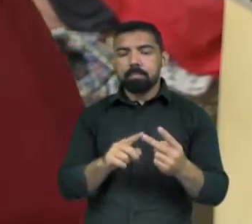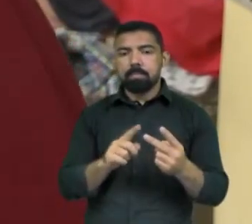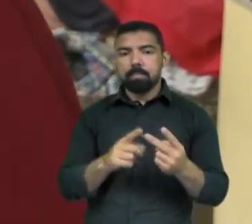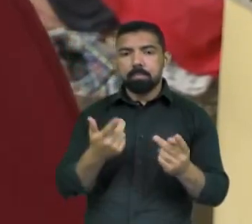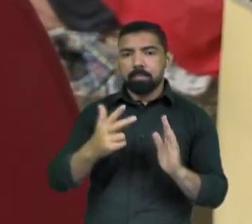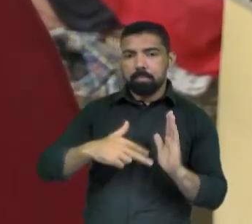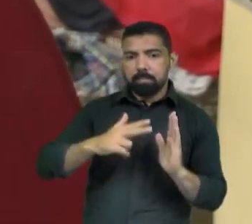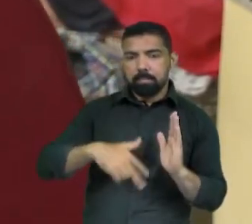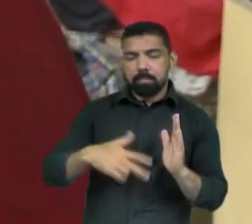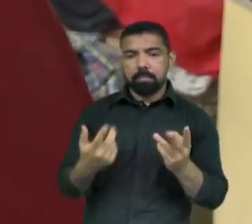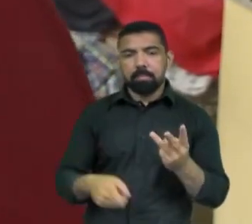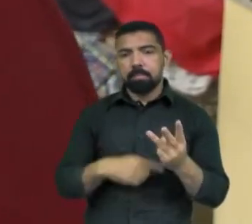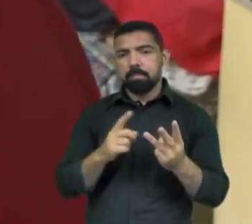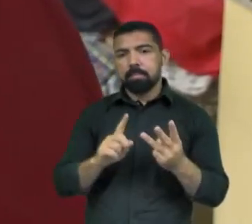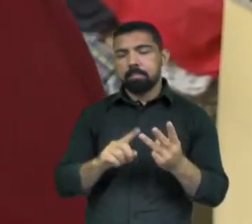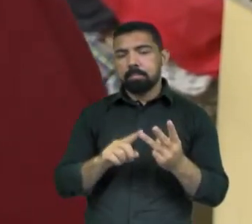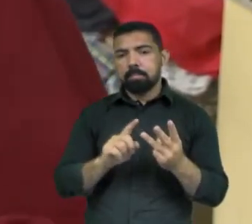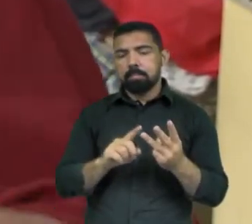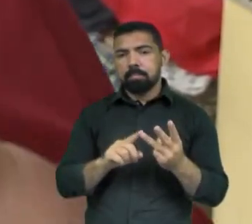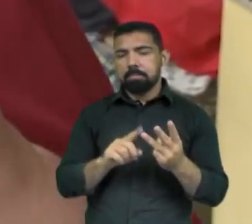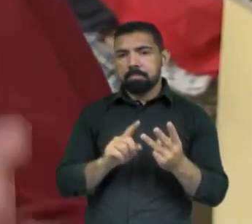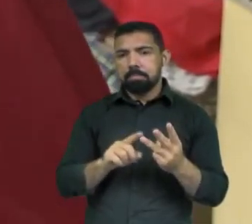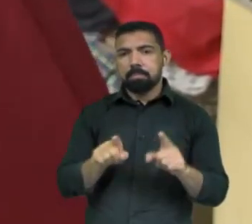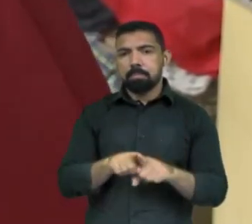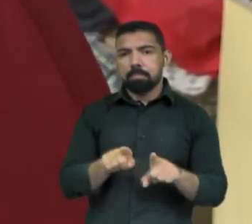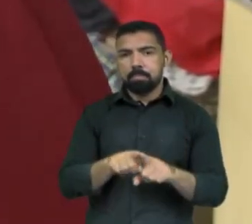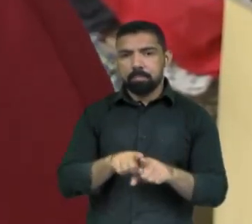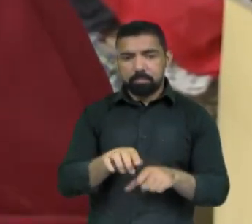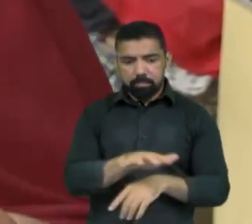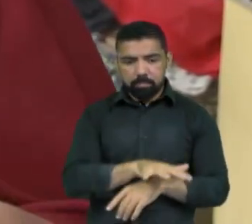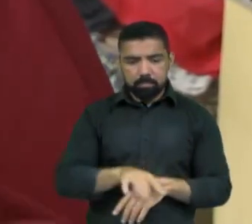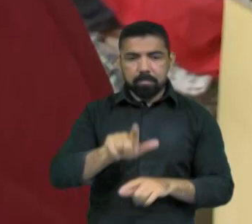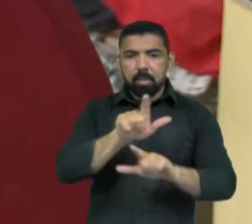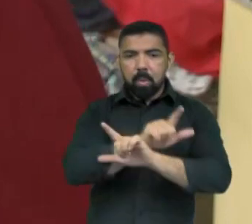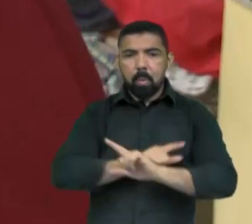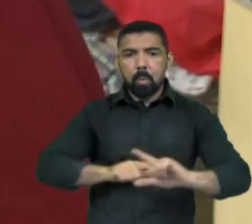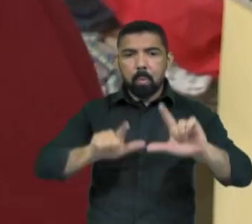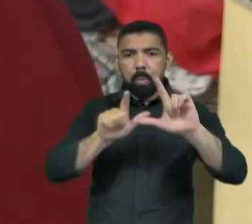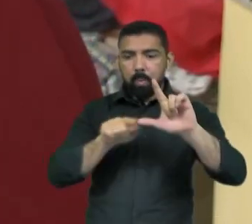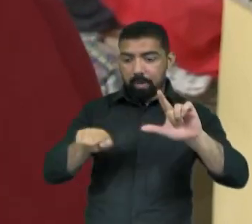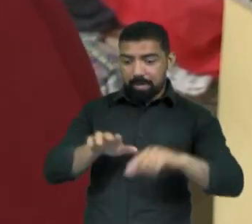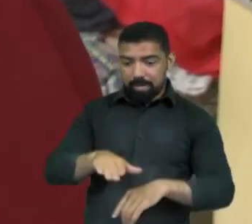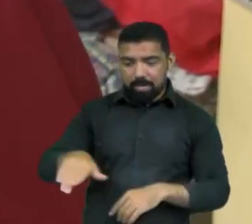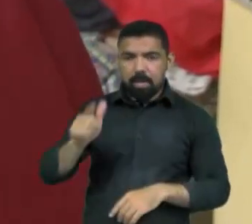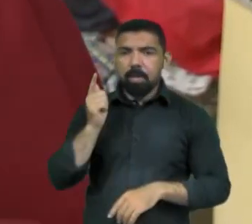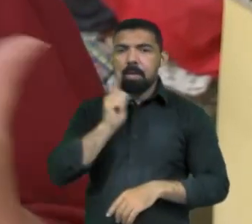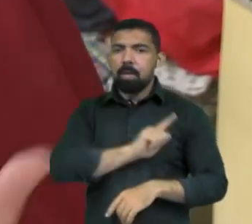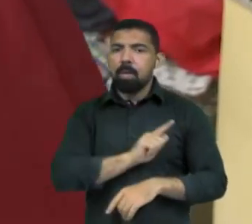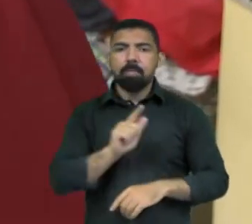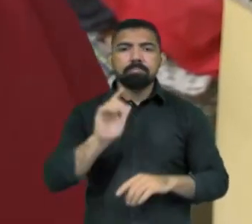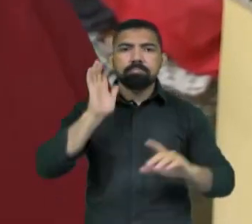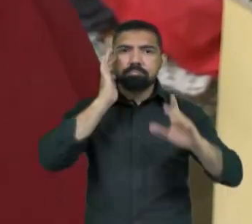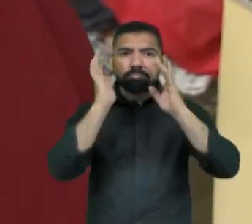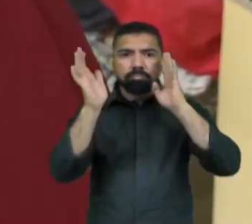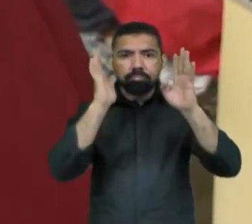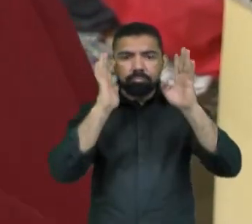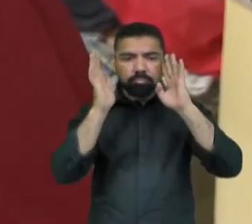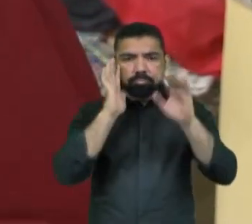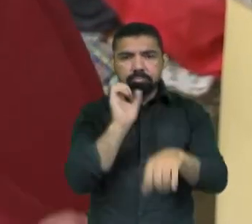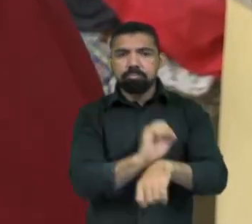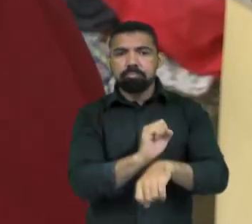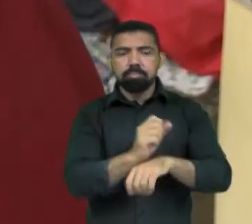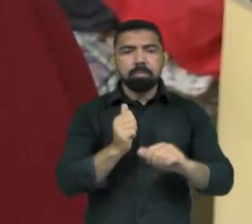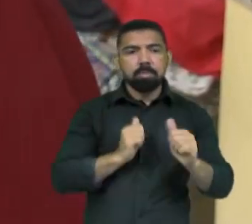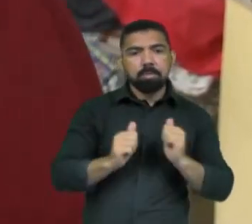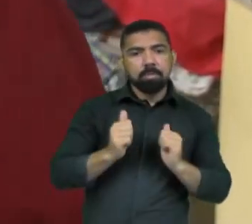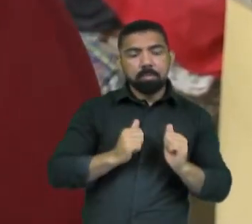leitura, passando pela parte de espaços lúdicos para que as crianças esperem pelo tratamento ou passem